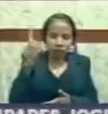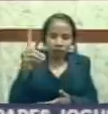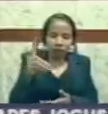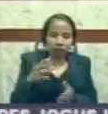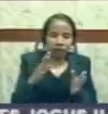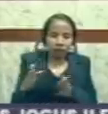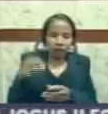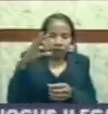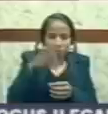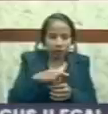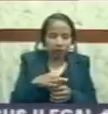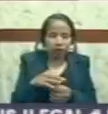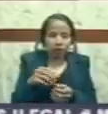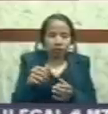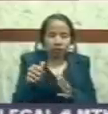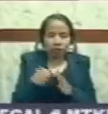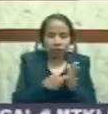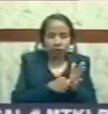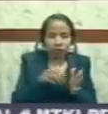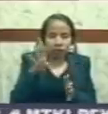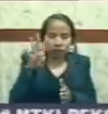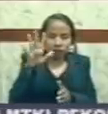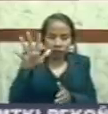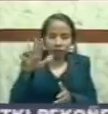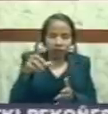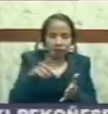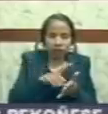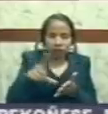Prepara para vota ba artigo 5º, a linha D.